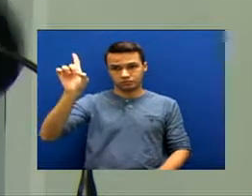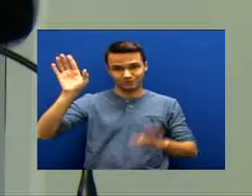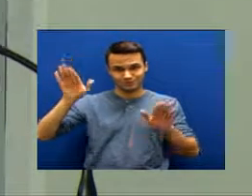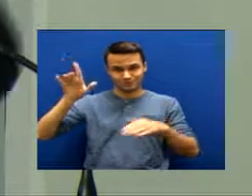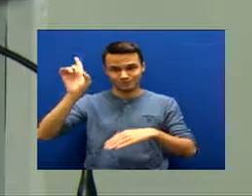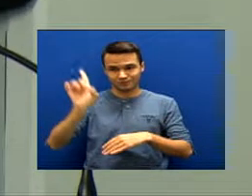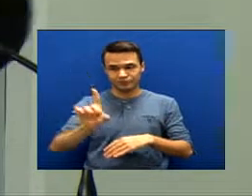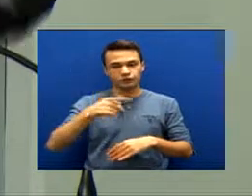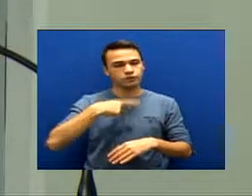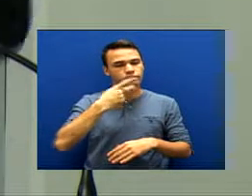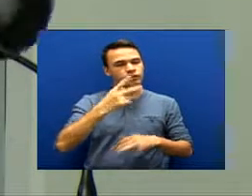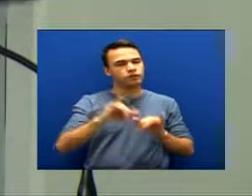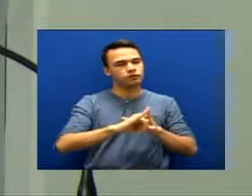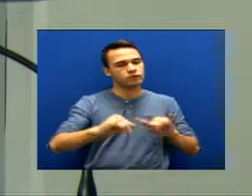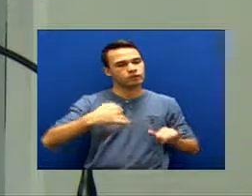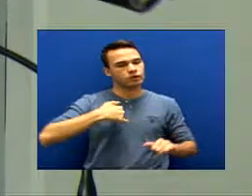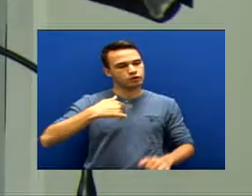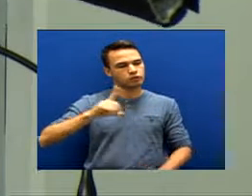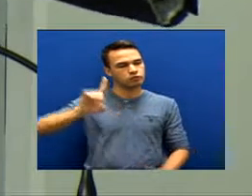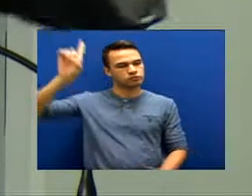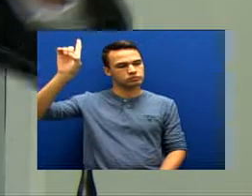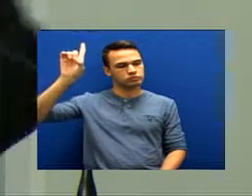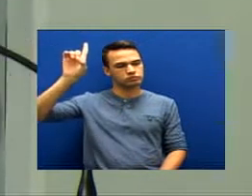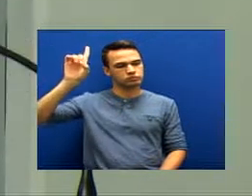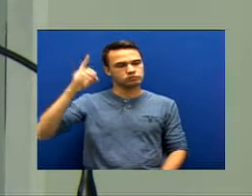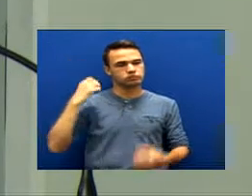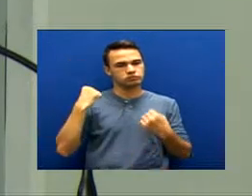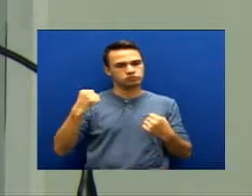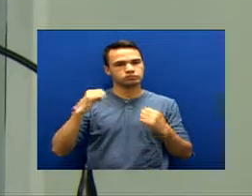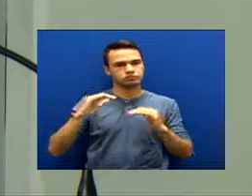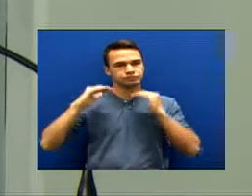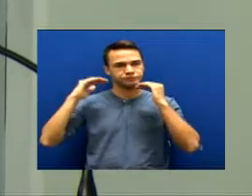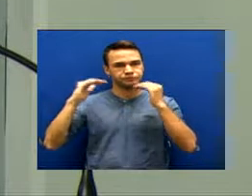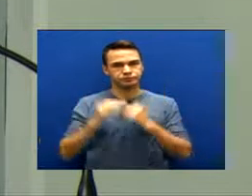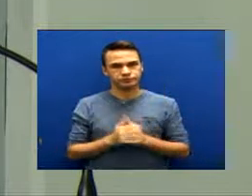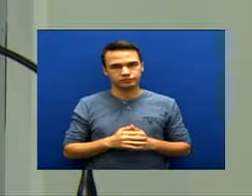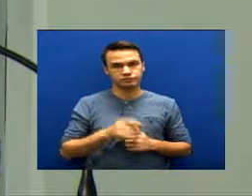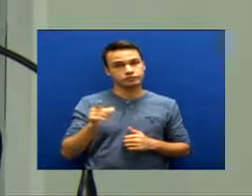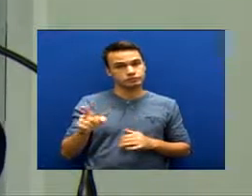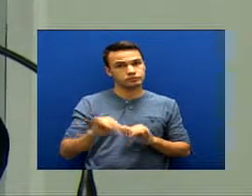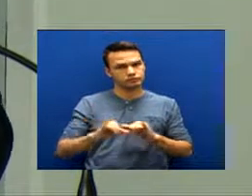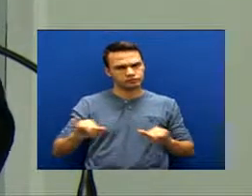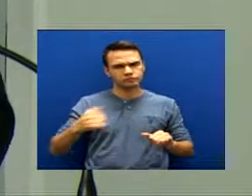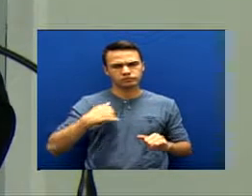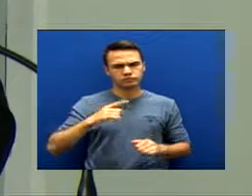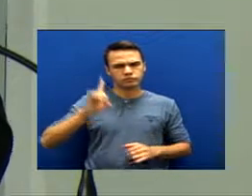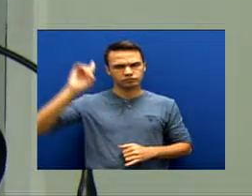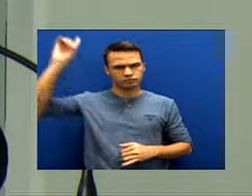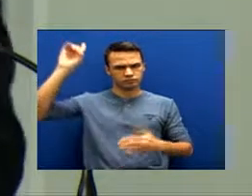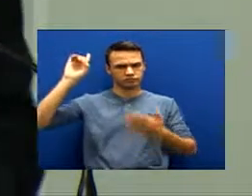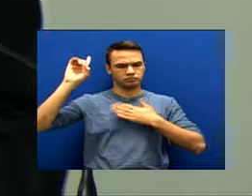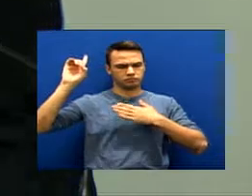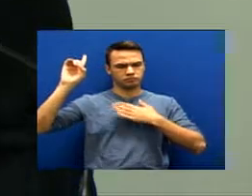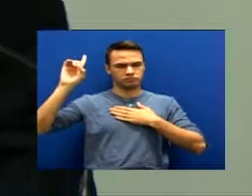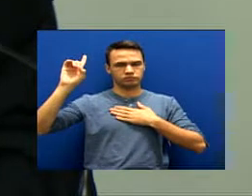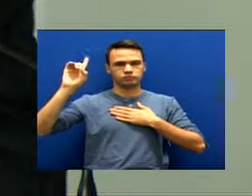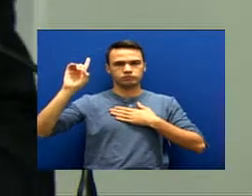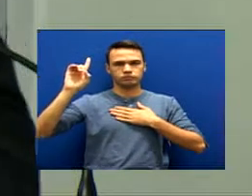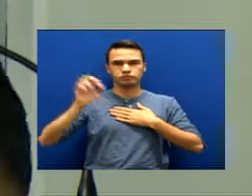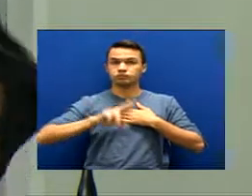Circunstâncias inesperadas do dia a dia têm o poder, muitas vezes, de desestabilizar pessoas, famílias, organizações.